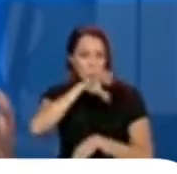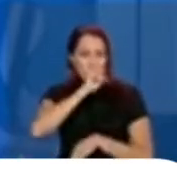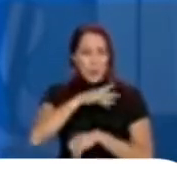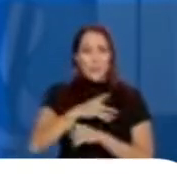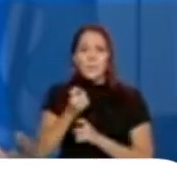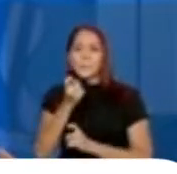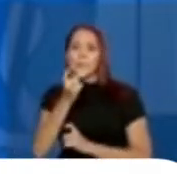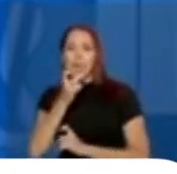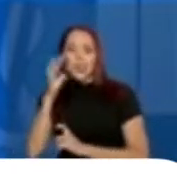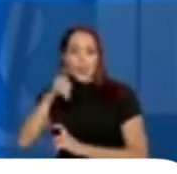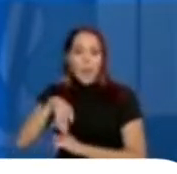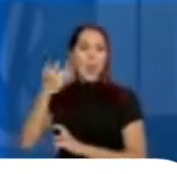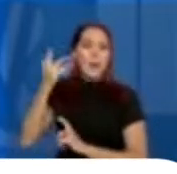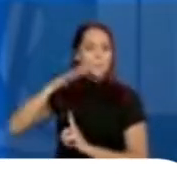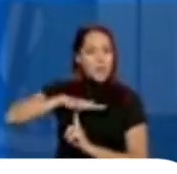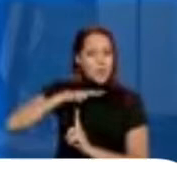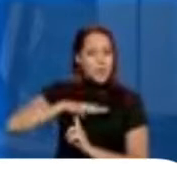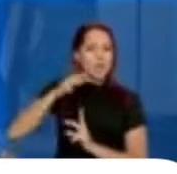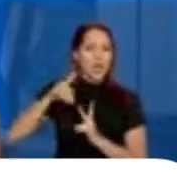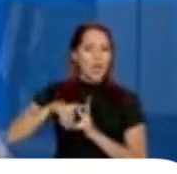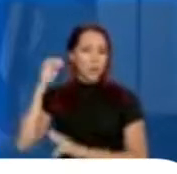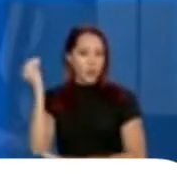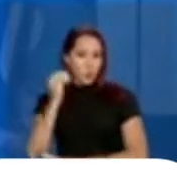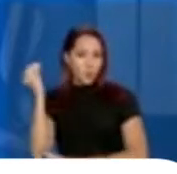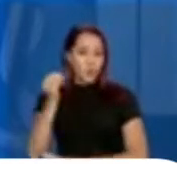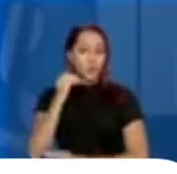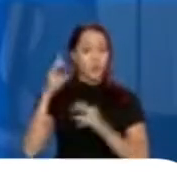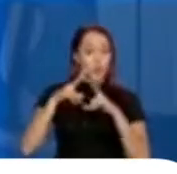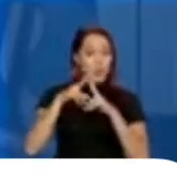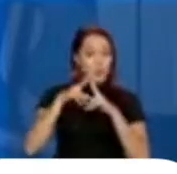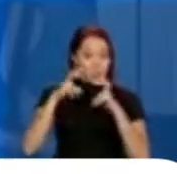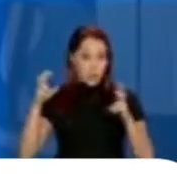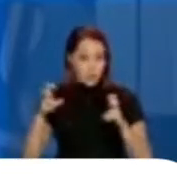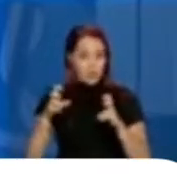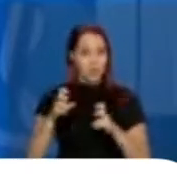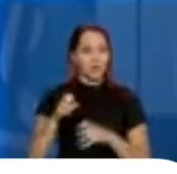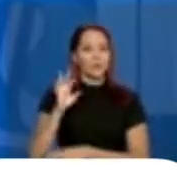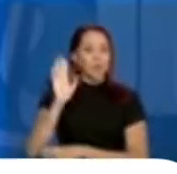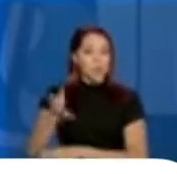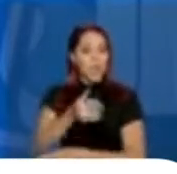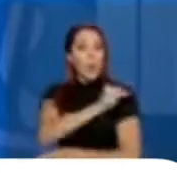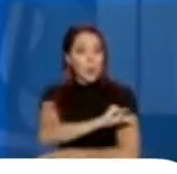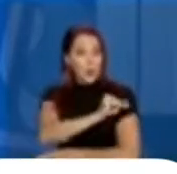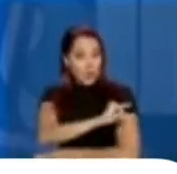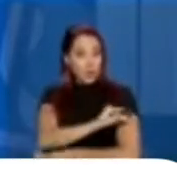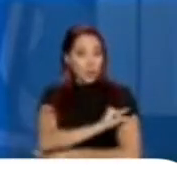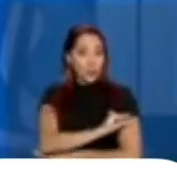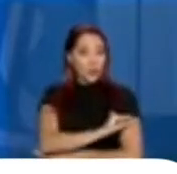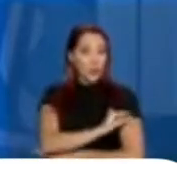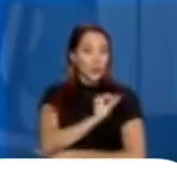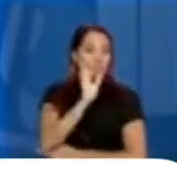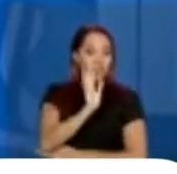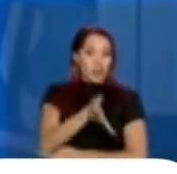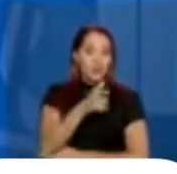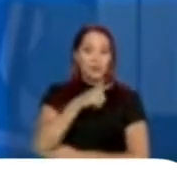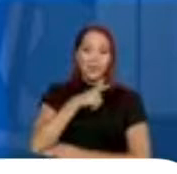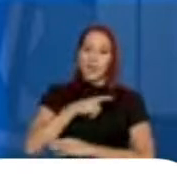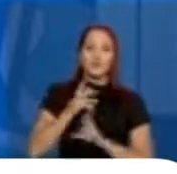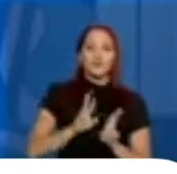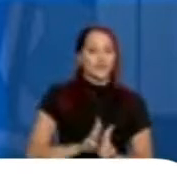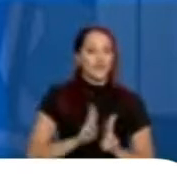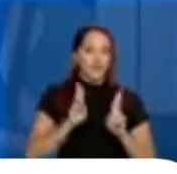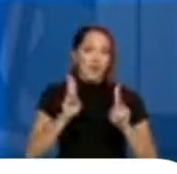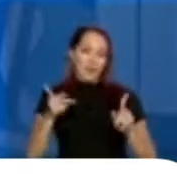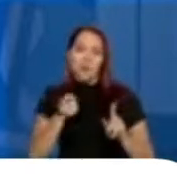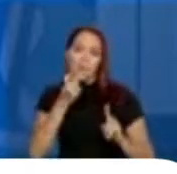Paraná, Rio Grande do Sul e Santa Catarina. Já Rio de Janeiro e Espírito Santo apresentam padrões muito mais